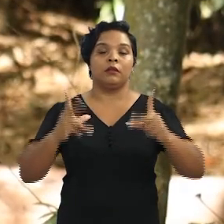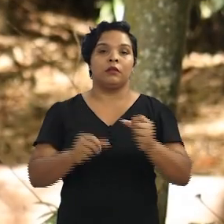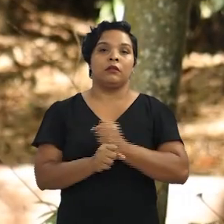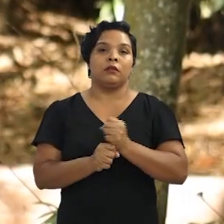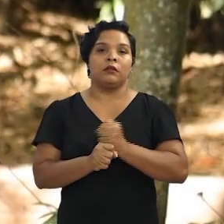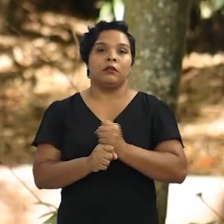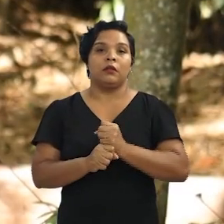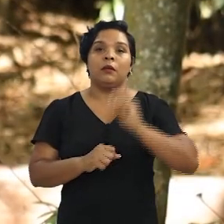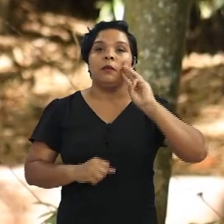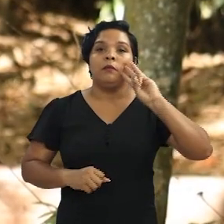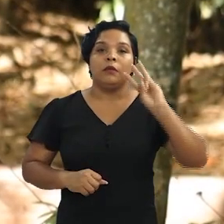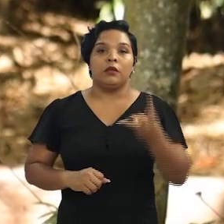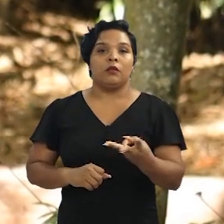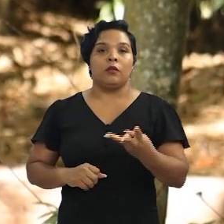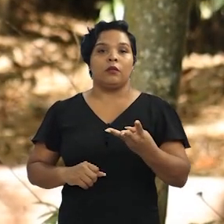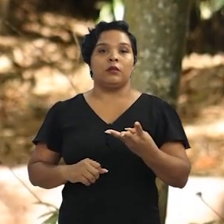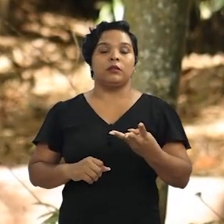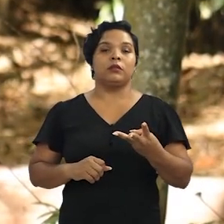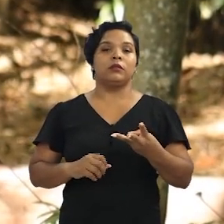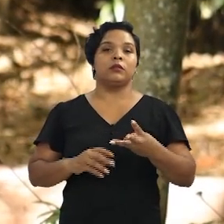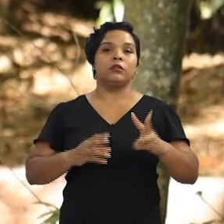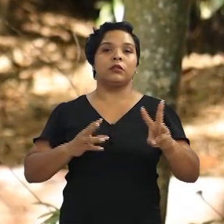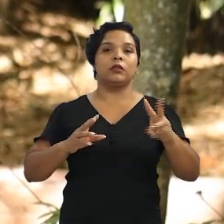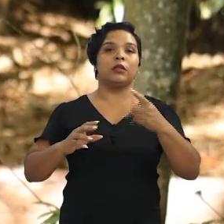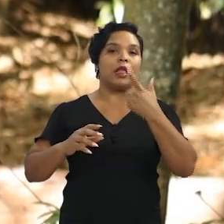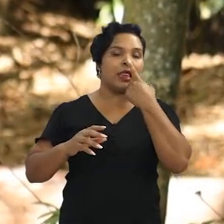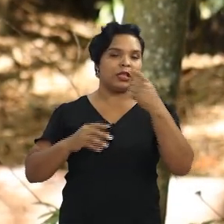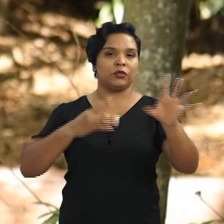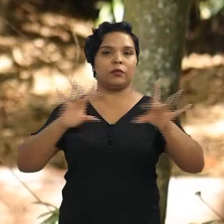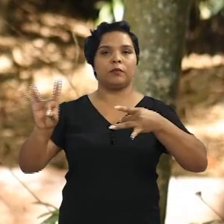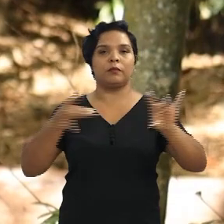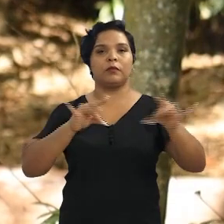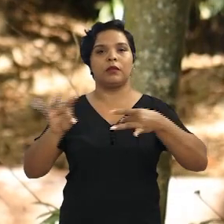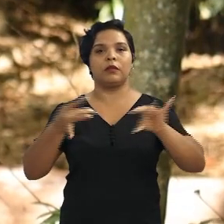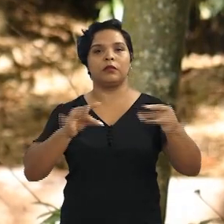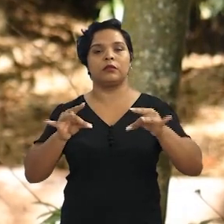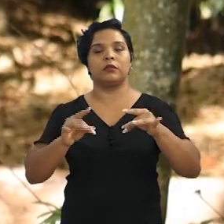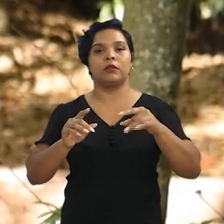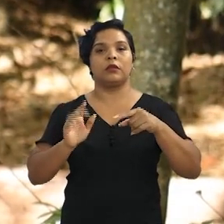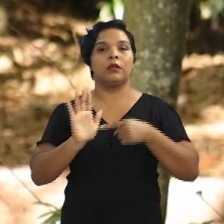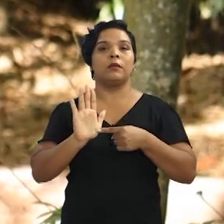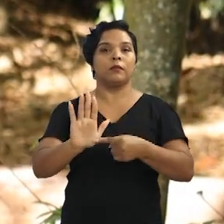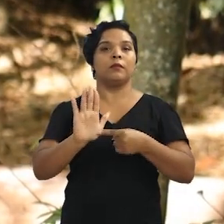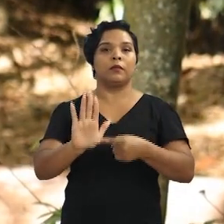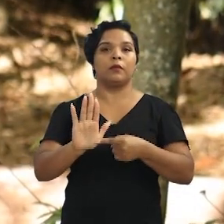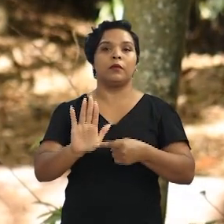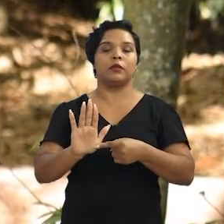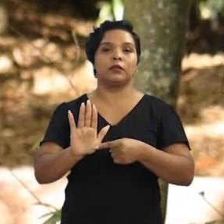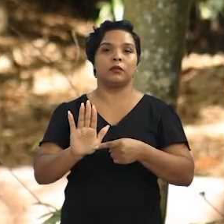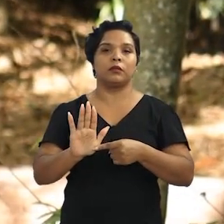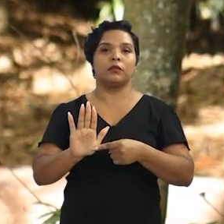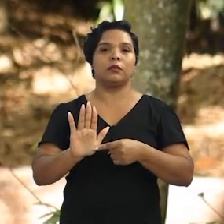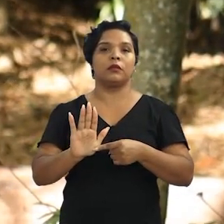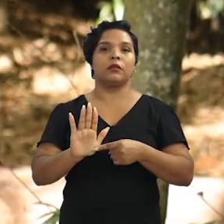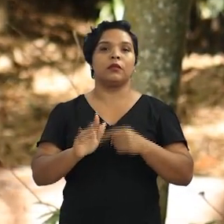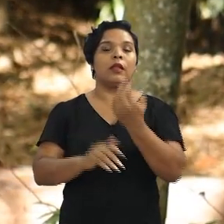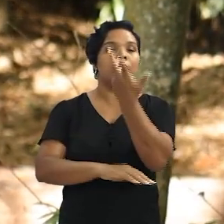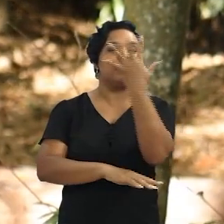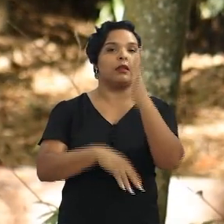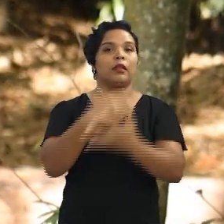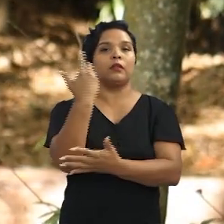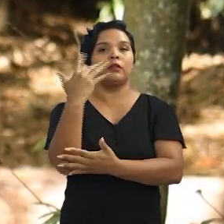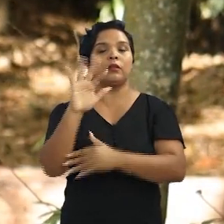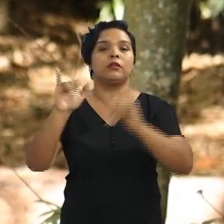Todos os anos, 8 milhões de toneladas de lixo plástico vão parar nos oceanos. É o que aponta o relatório da Organização do Fundo Mundial